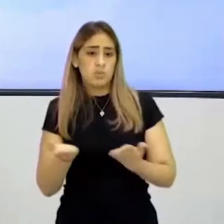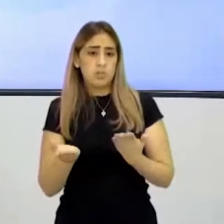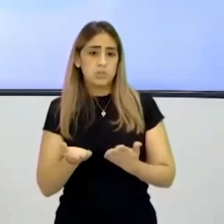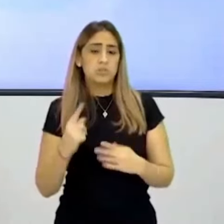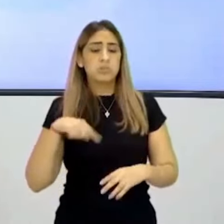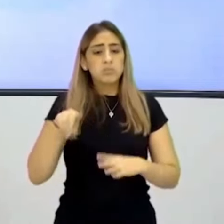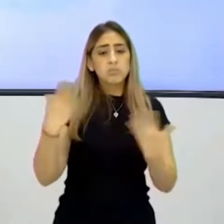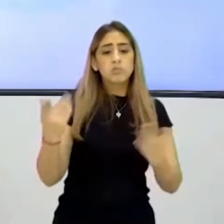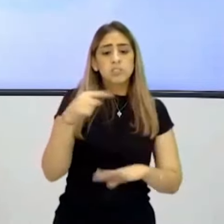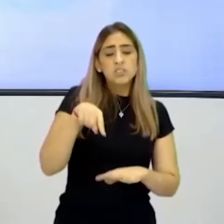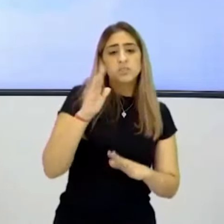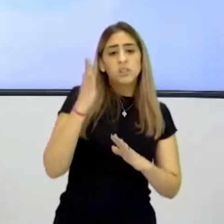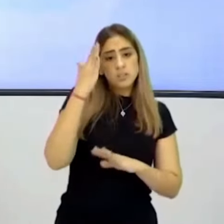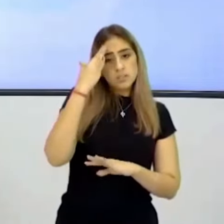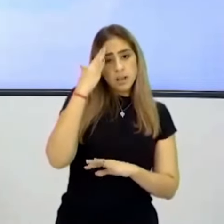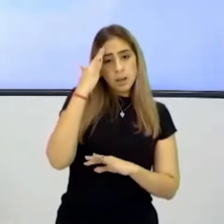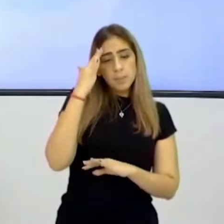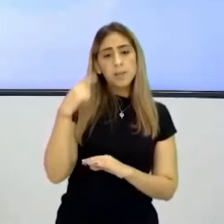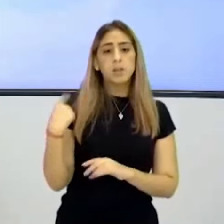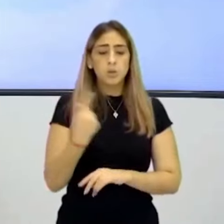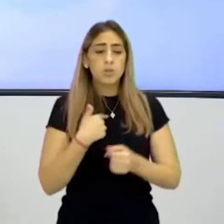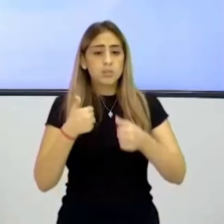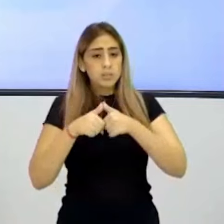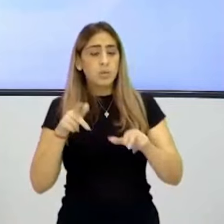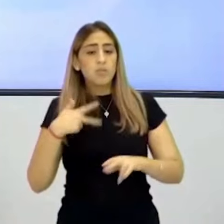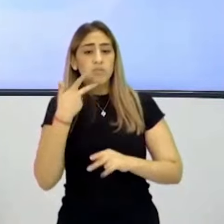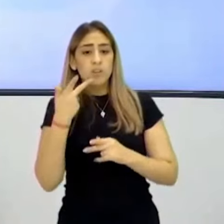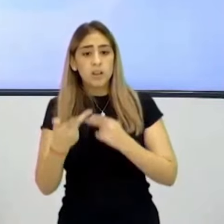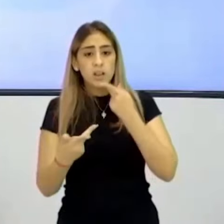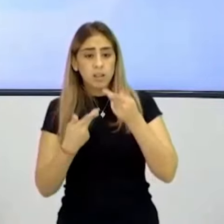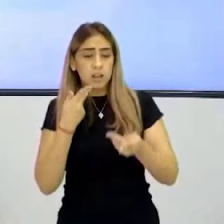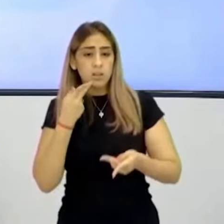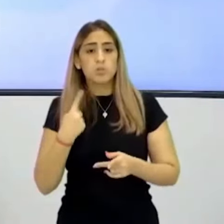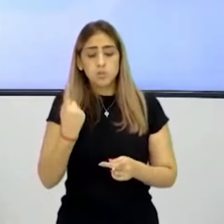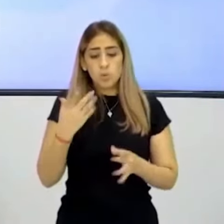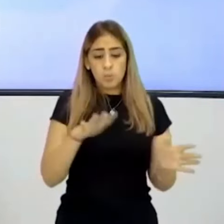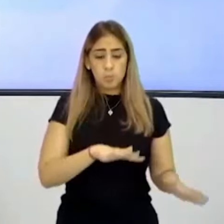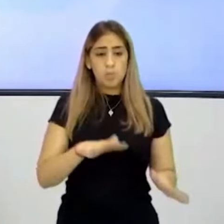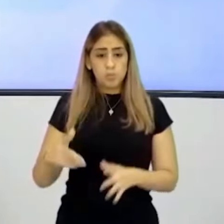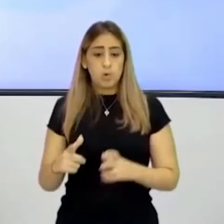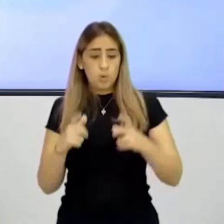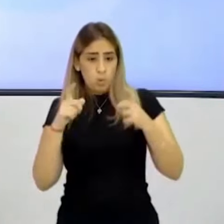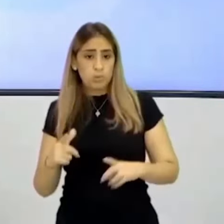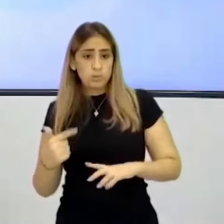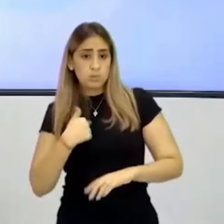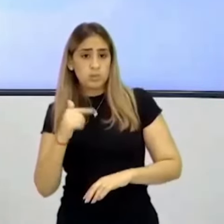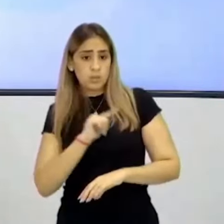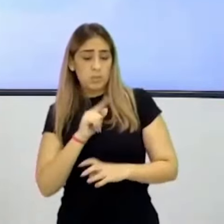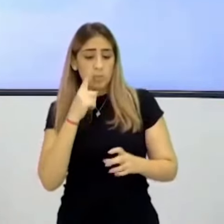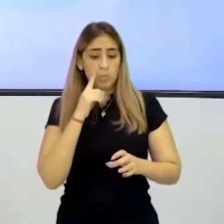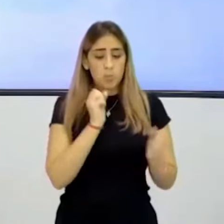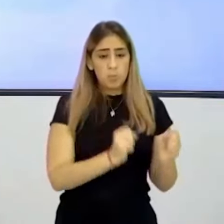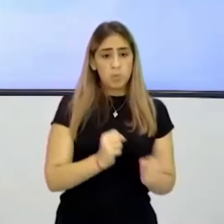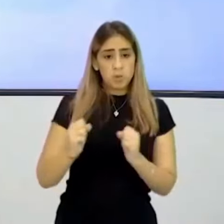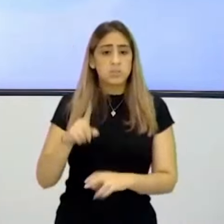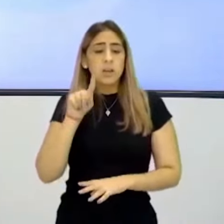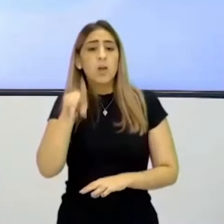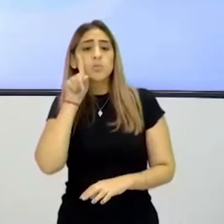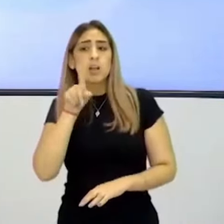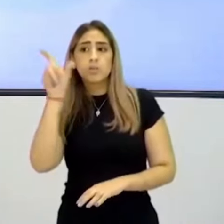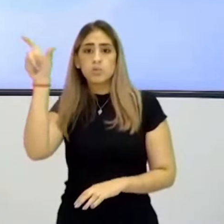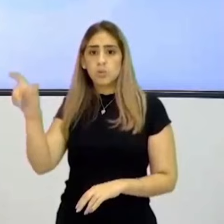E aí vocês já sabem, né, que nós estamos falando aqui de um movimento onde temos uma superpotência que é os Estados